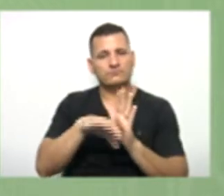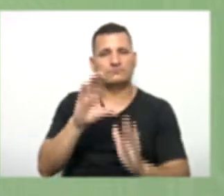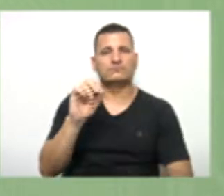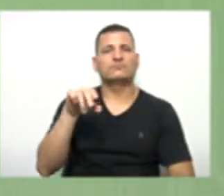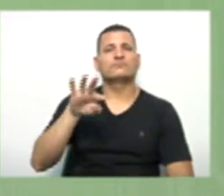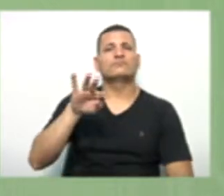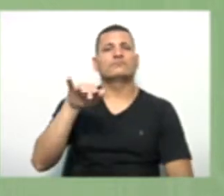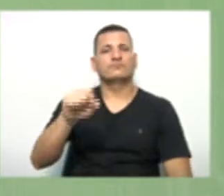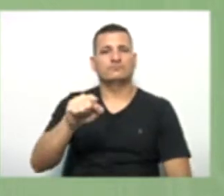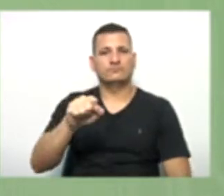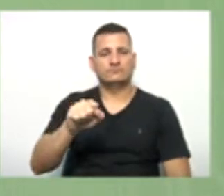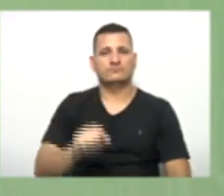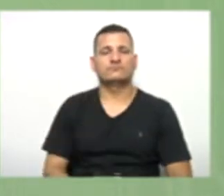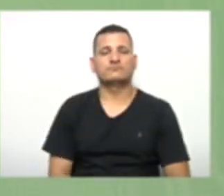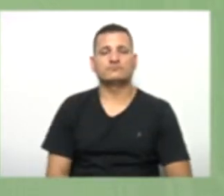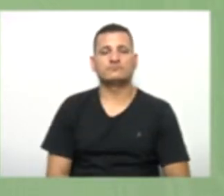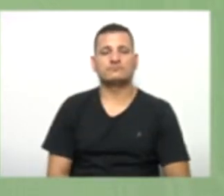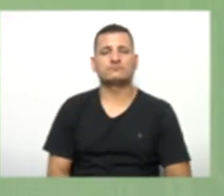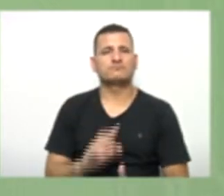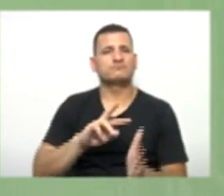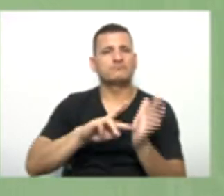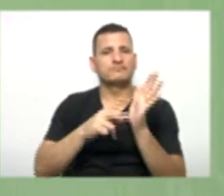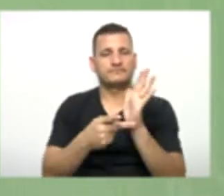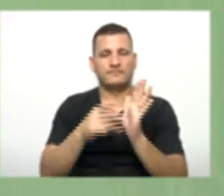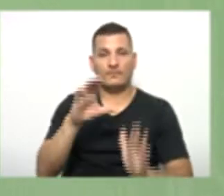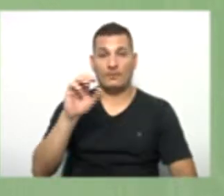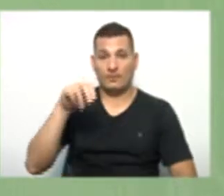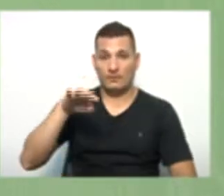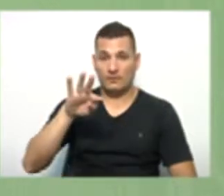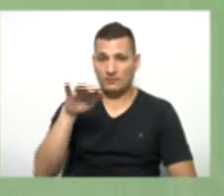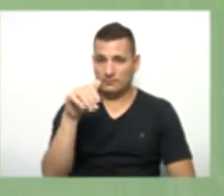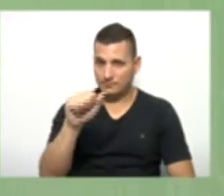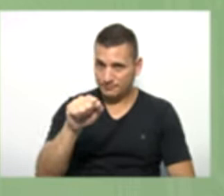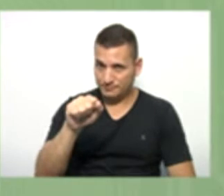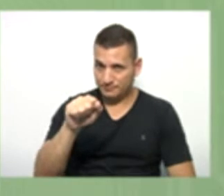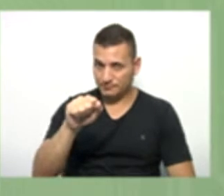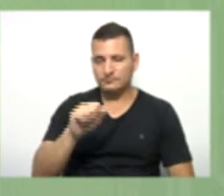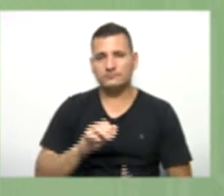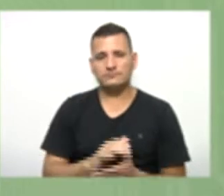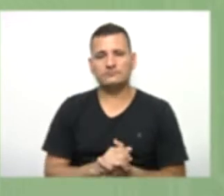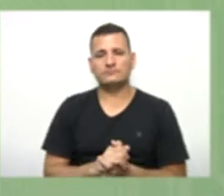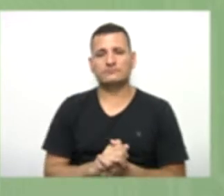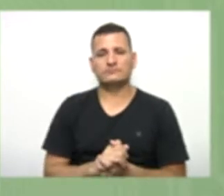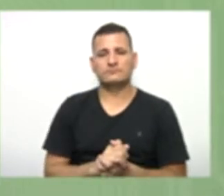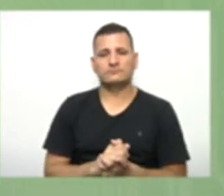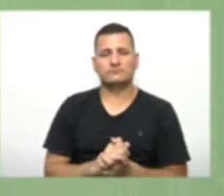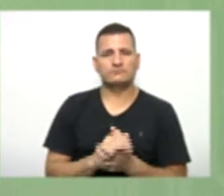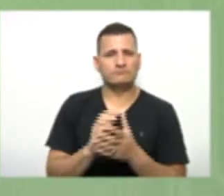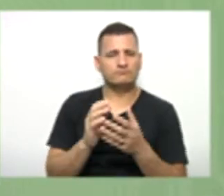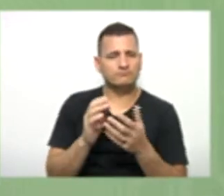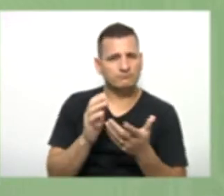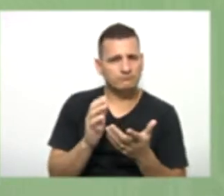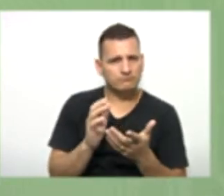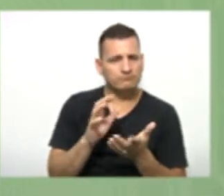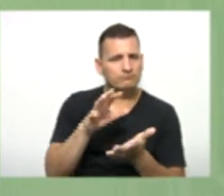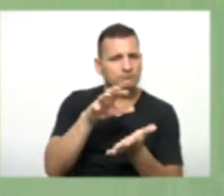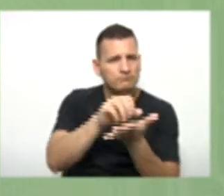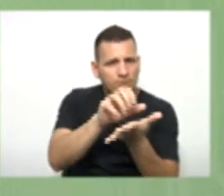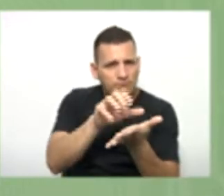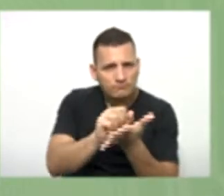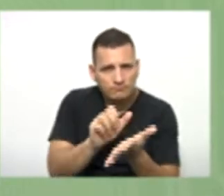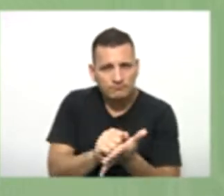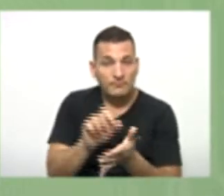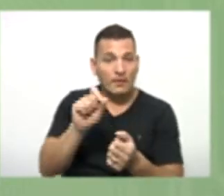conta. O que é conta? Para que os registros dos fatos sejam feitos de forma